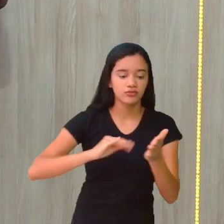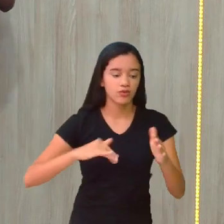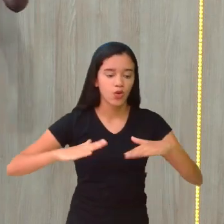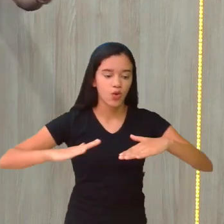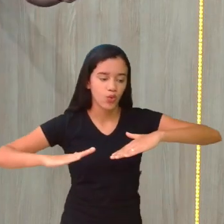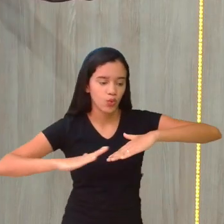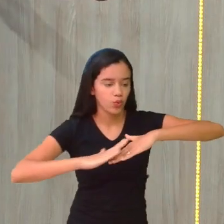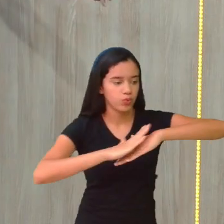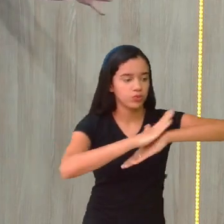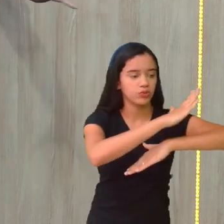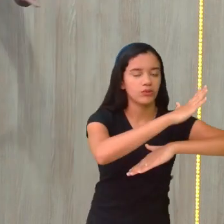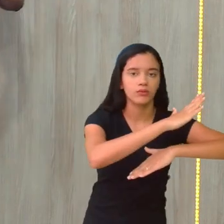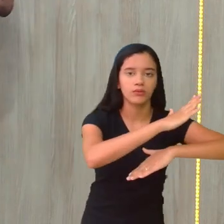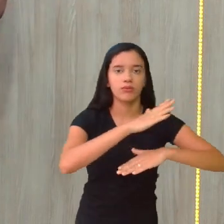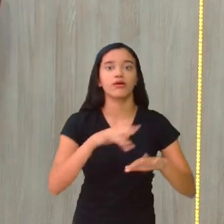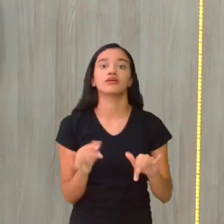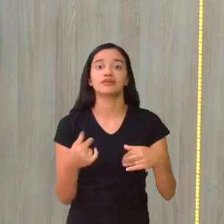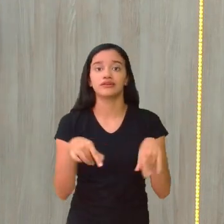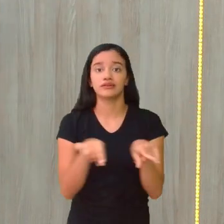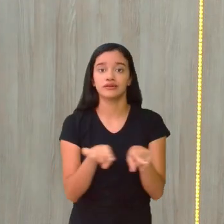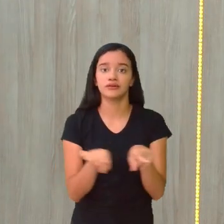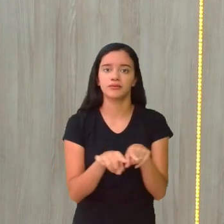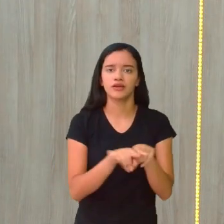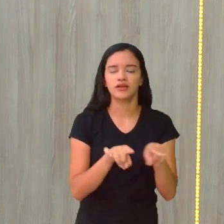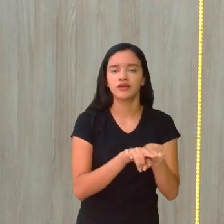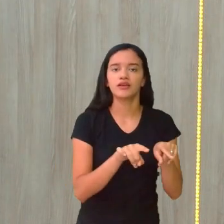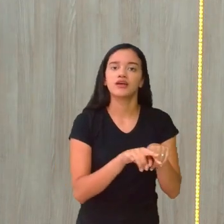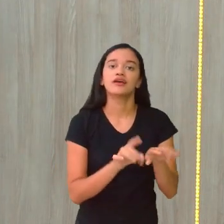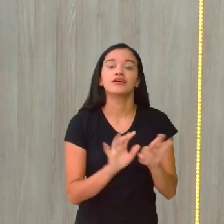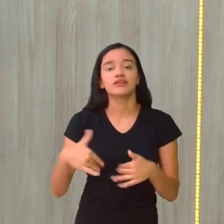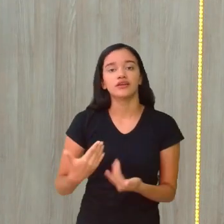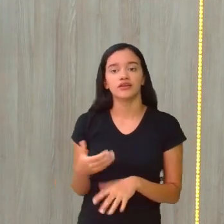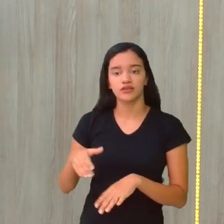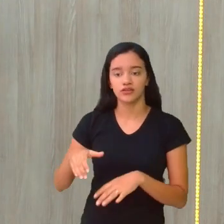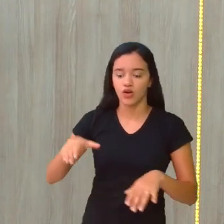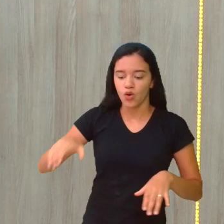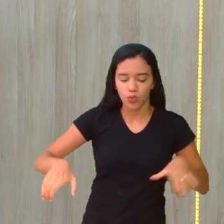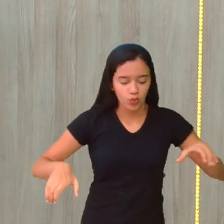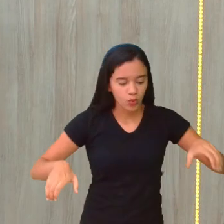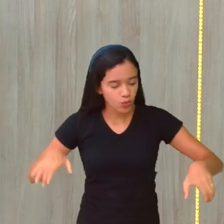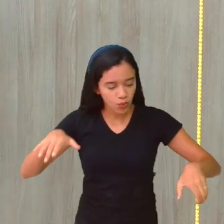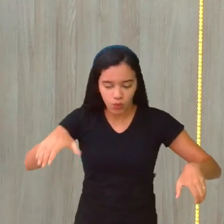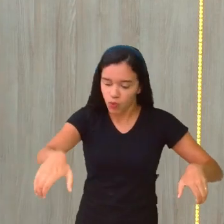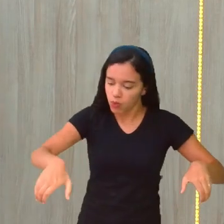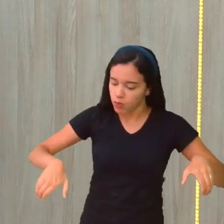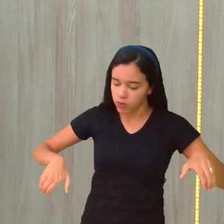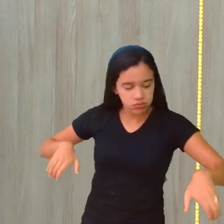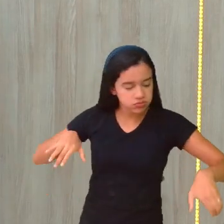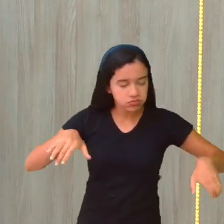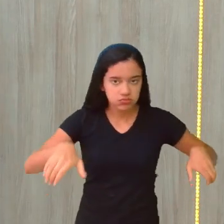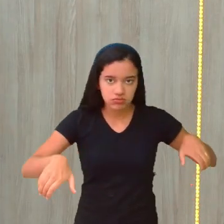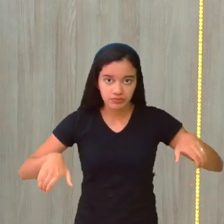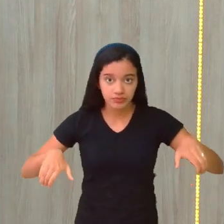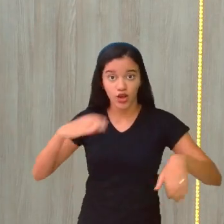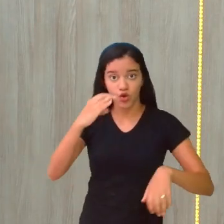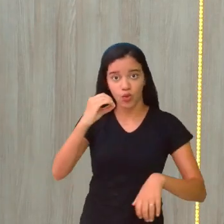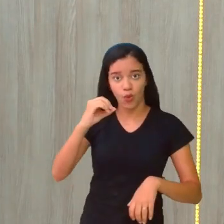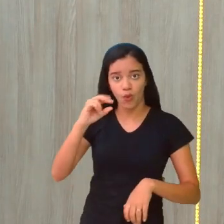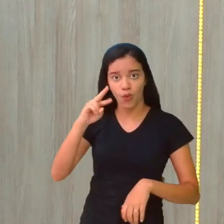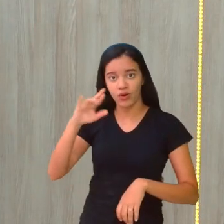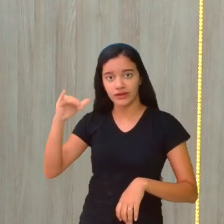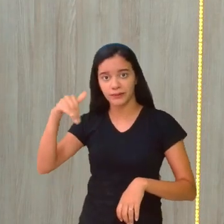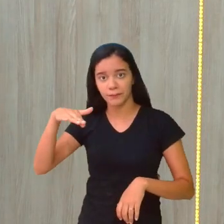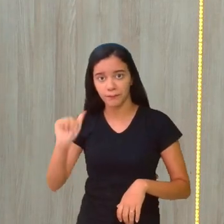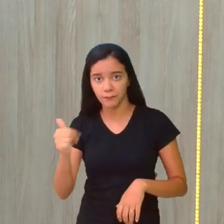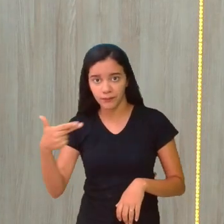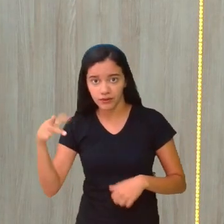tem corrimões, né? Que são corrimãos, eu acho, né? Que diz. Que são aí feitos pelo